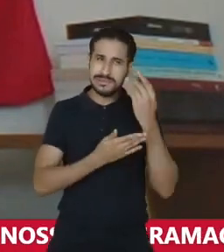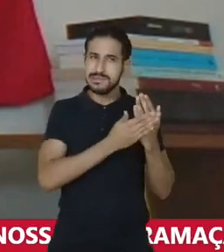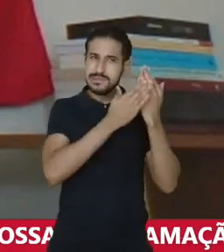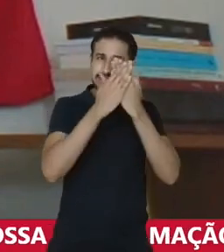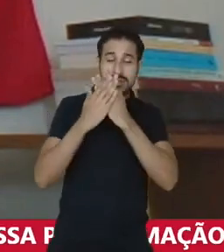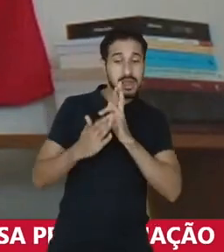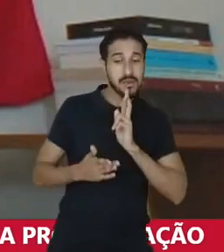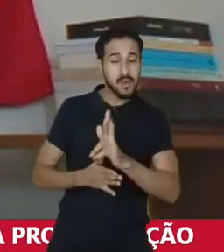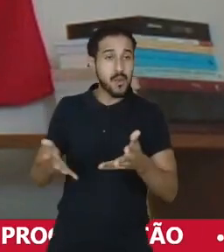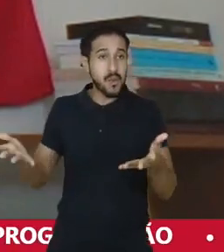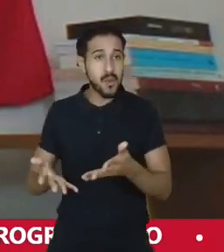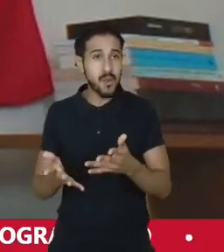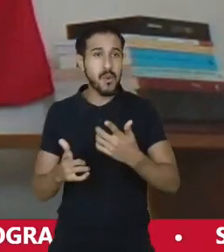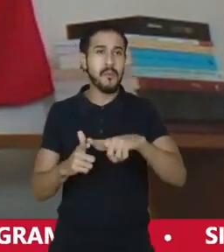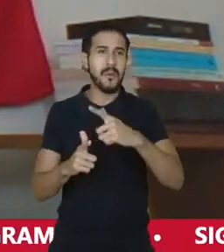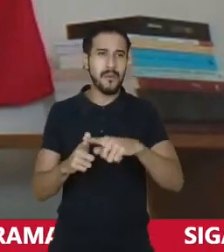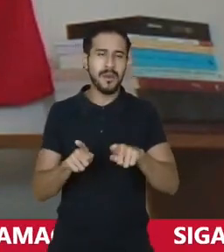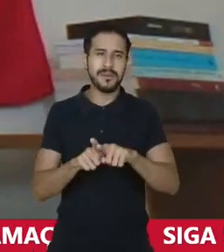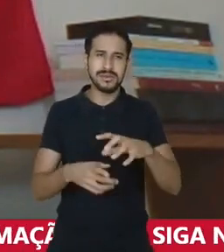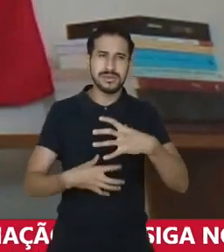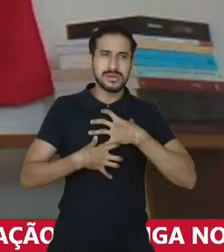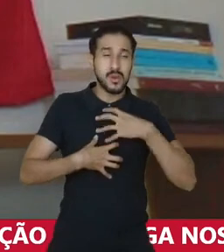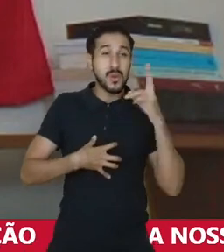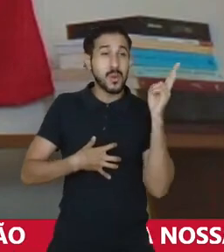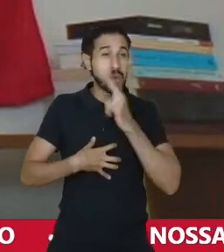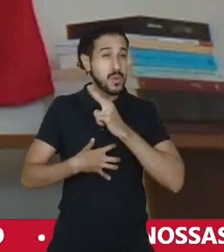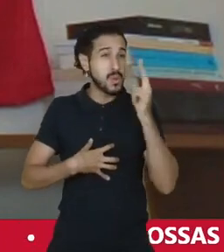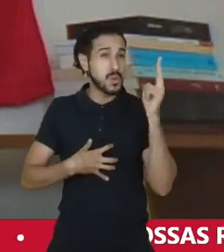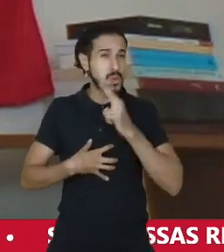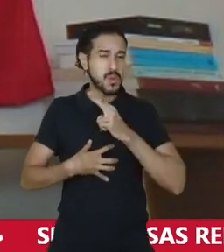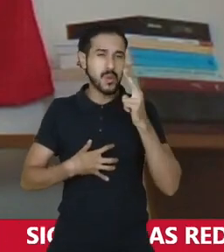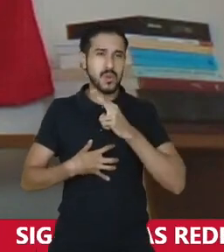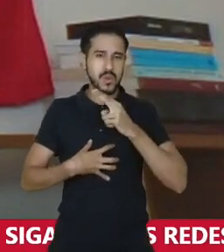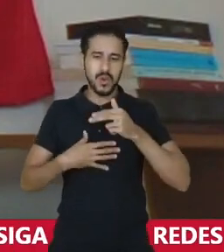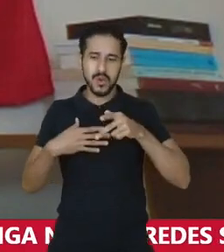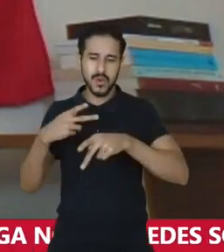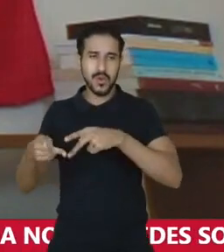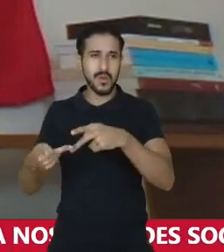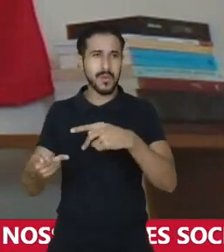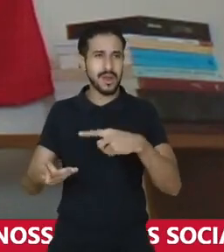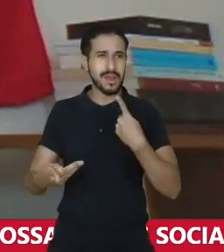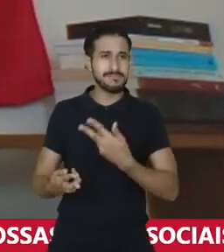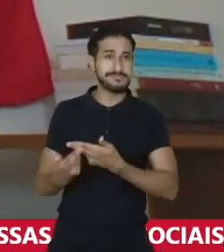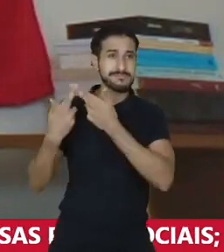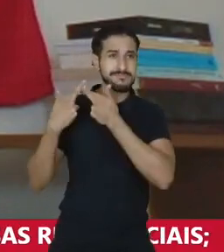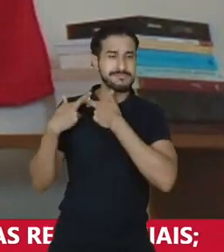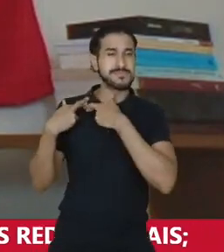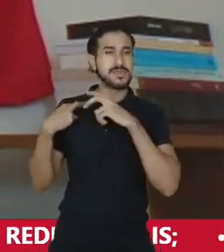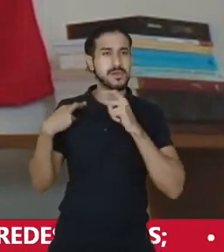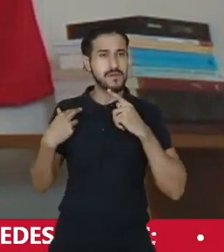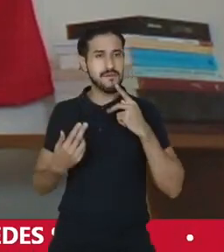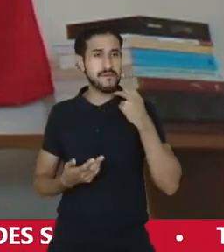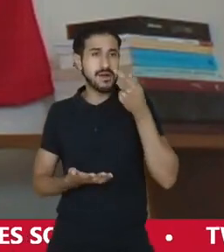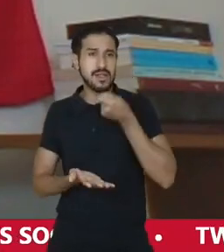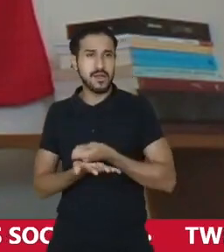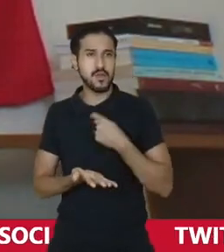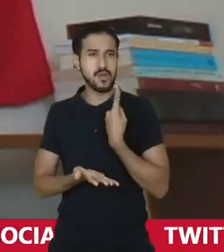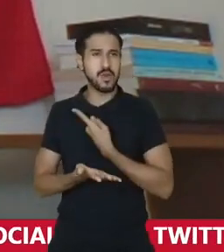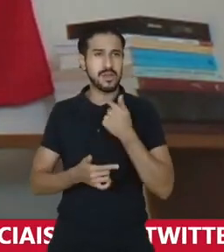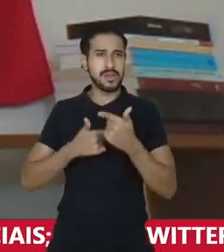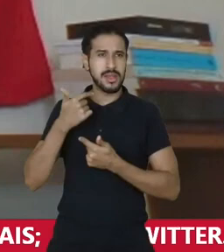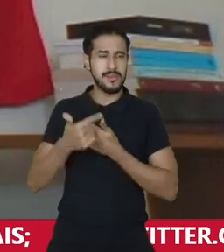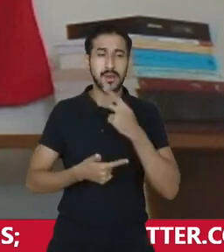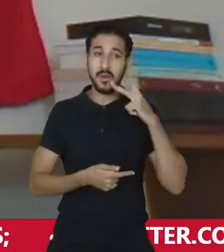respostas hoje para o problema e para o sentimento de urgência que está colocado para nós, que é afirmar na nossa